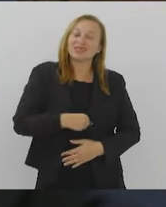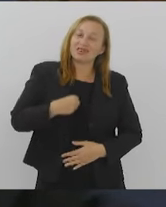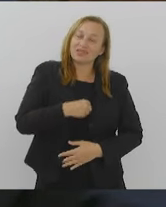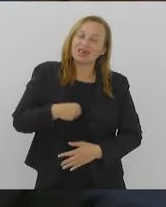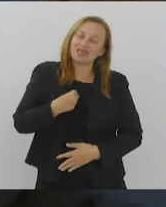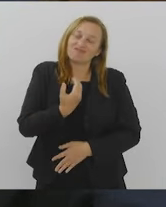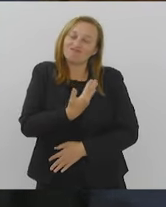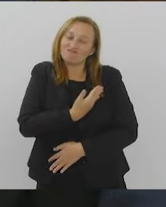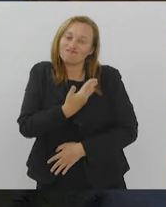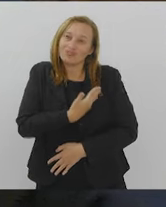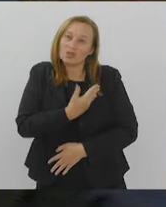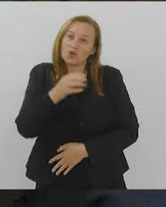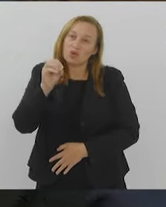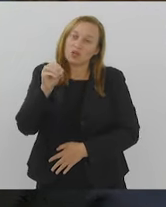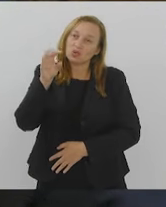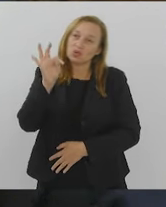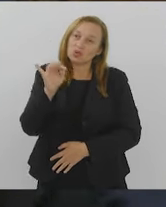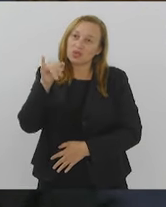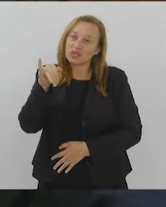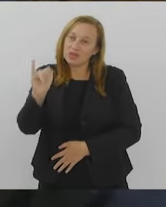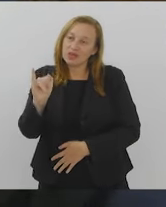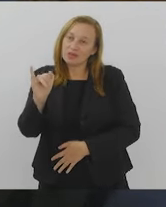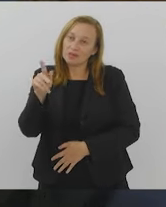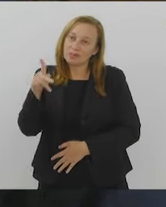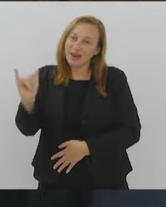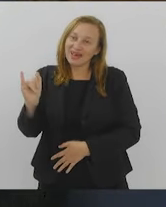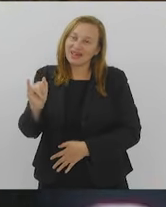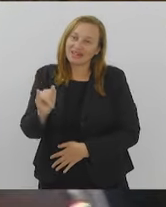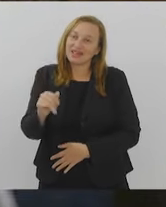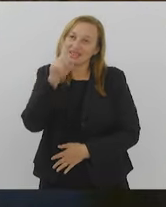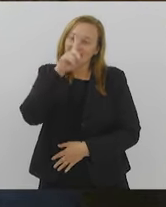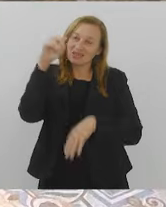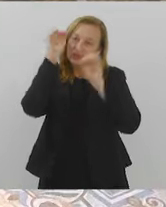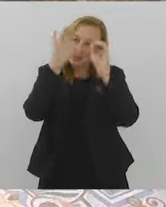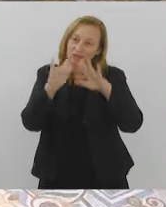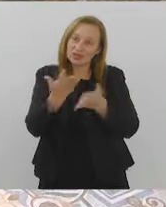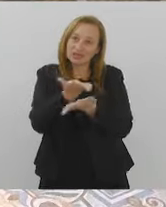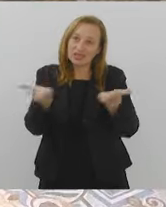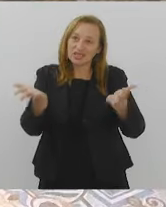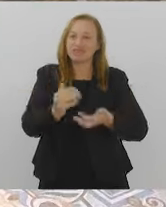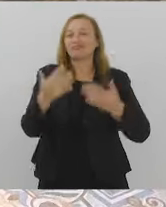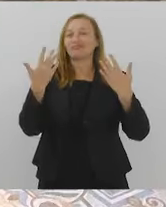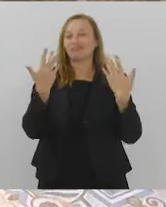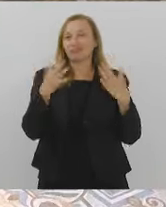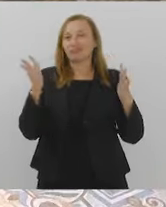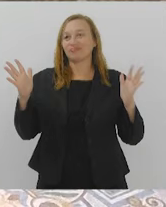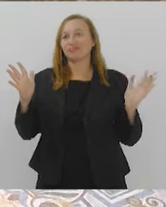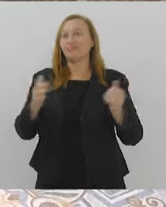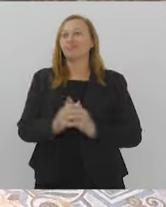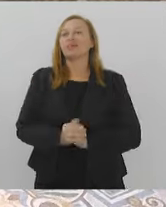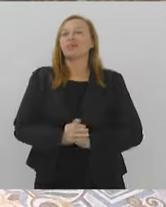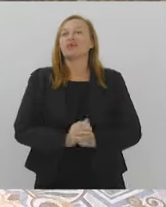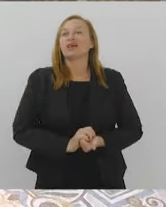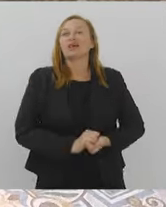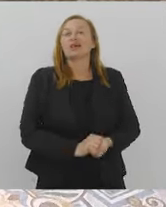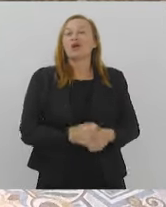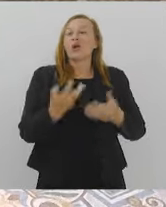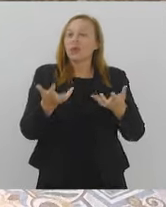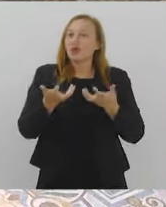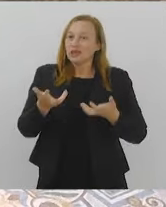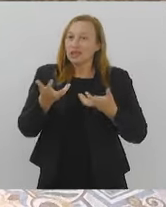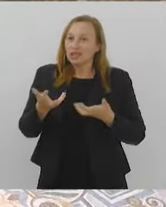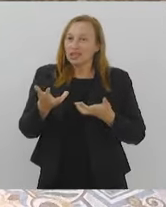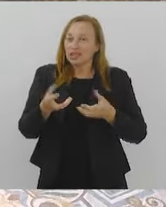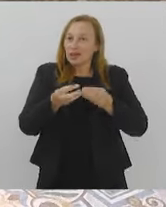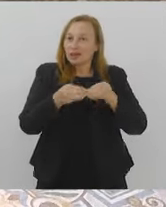amigo Otone Pai. Deus abençoe a todos. Amém. Eu queria quebrar